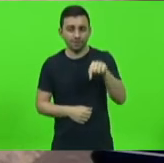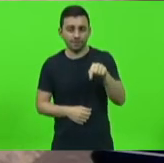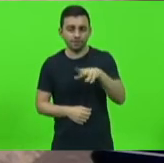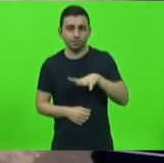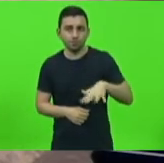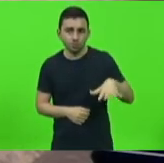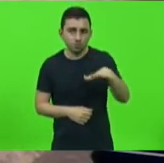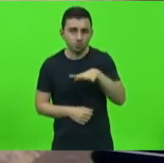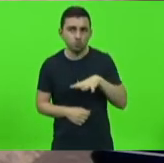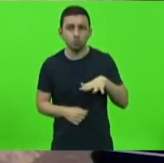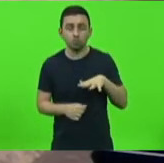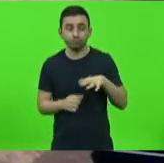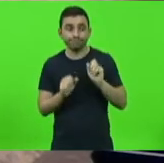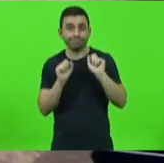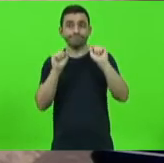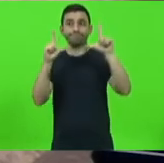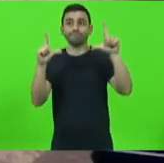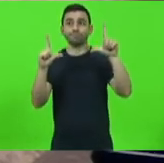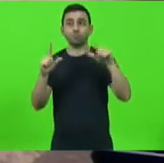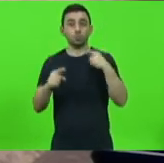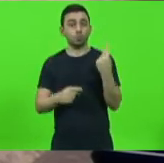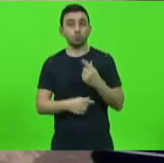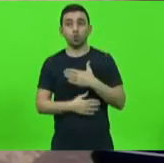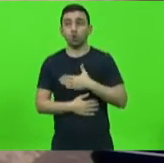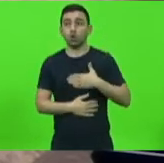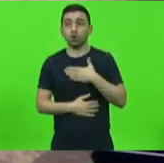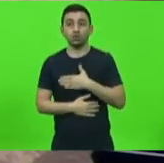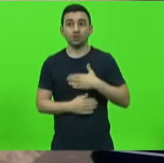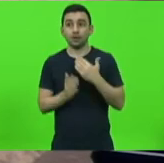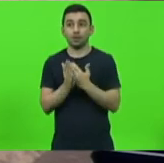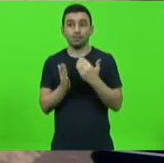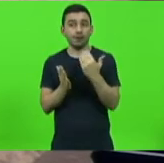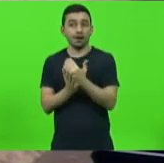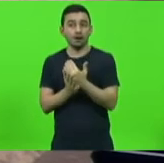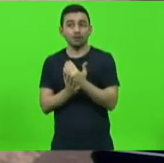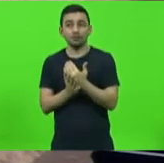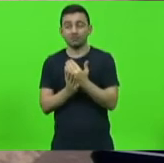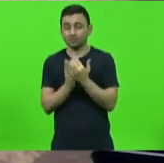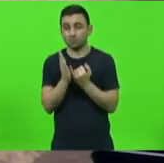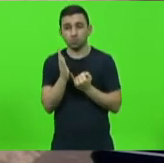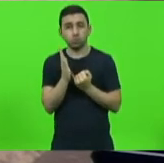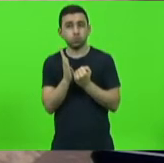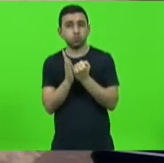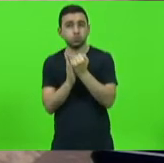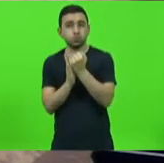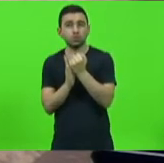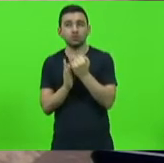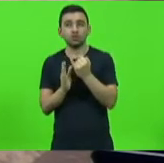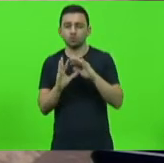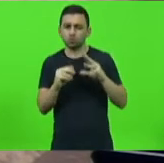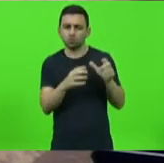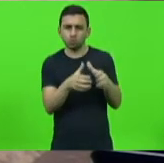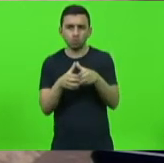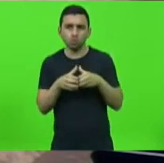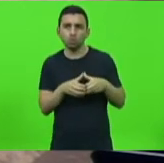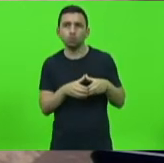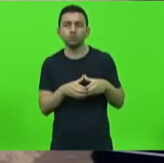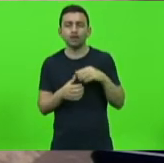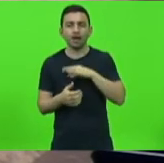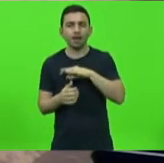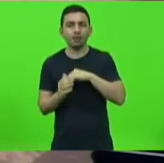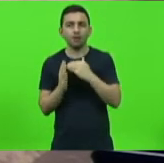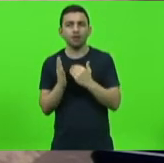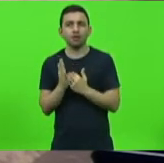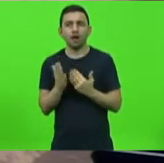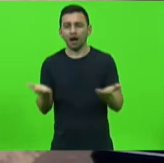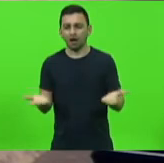setores acordaram, todos satisfeitos, com um aumento muito acima da inflação para a maioria das categorias que ganham menos, e nós estamos